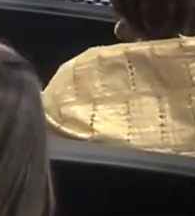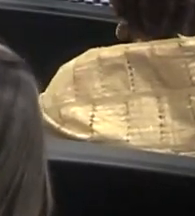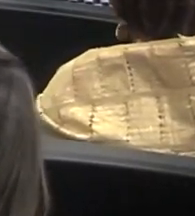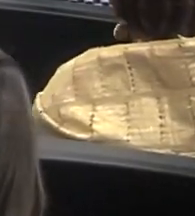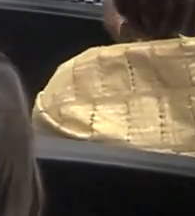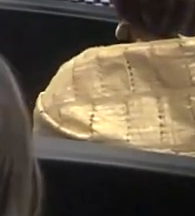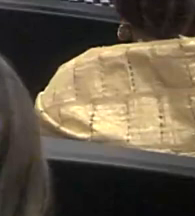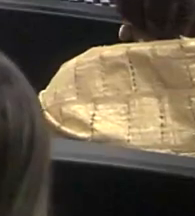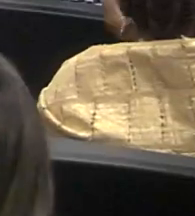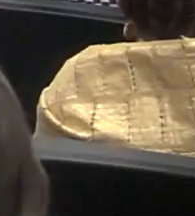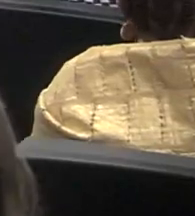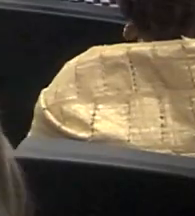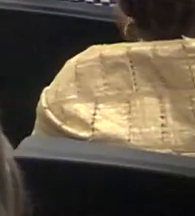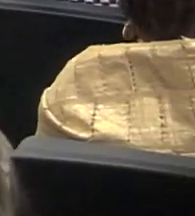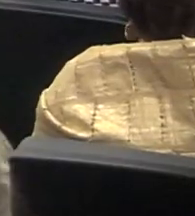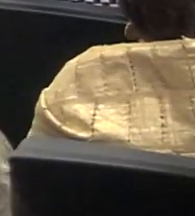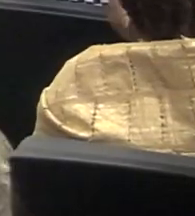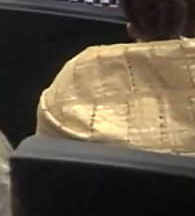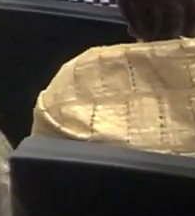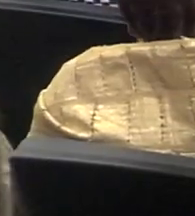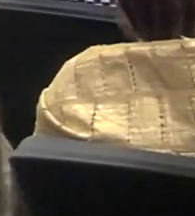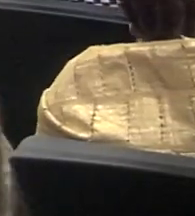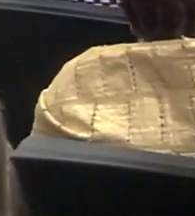Sem ser orula, sem ser. E a loda é maior.